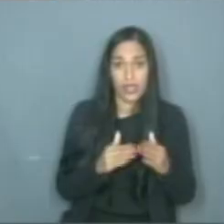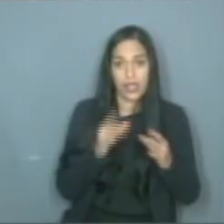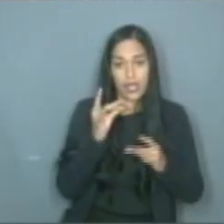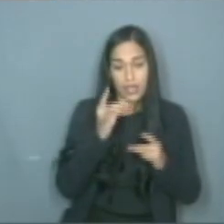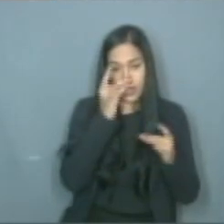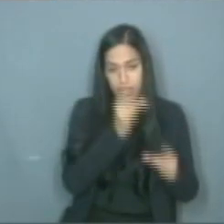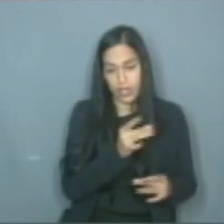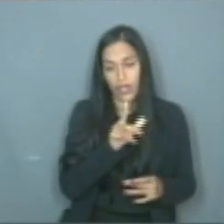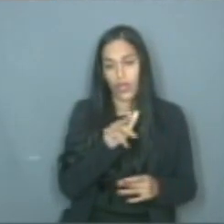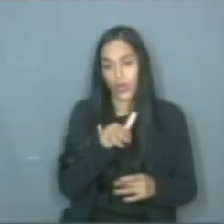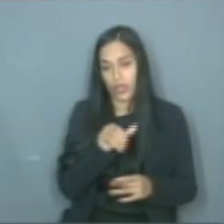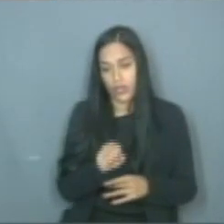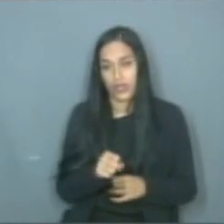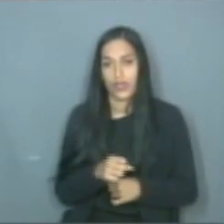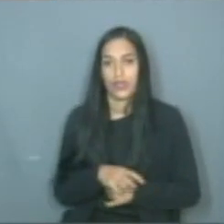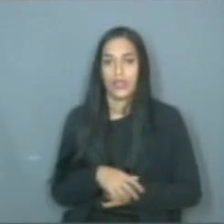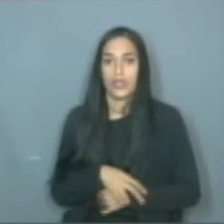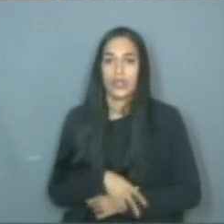atenção o vereador Luiz Eustáquio.